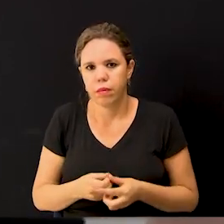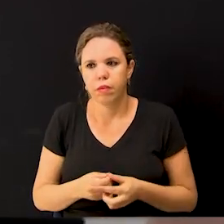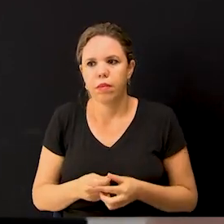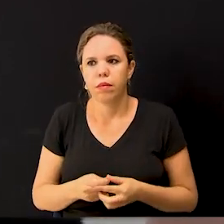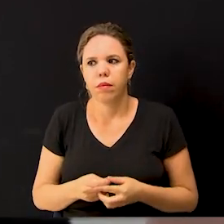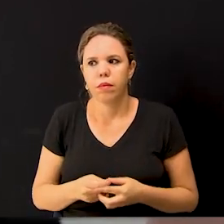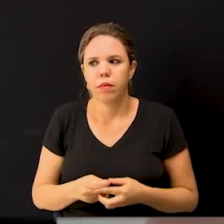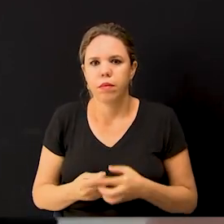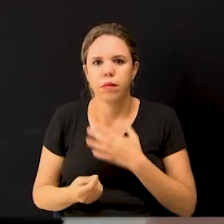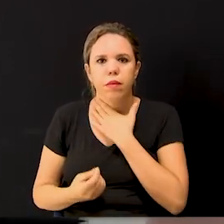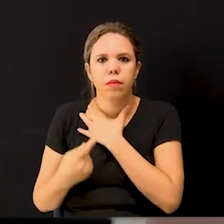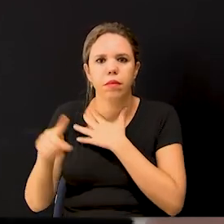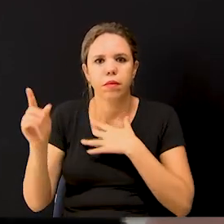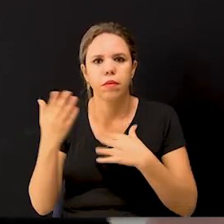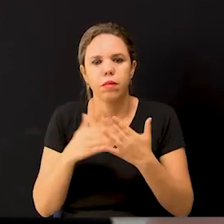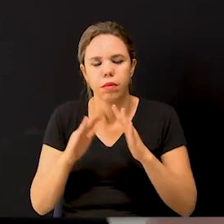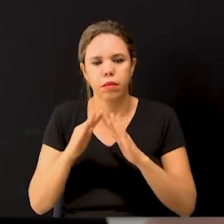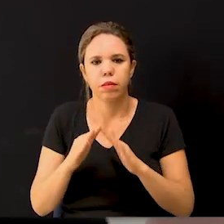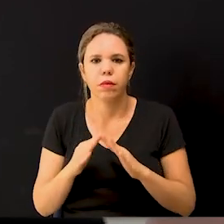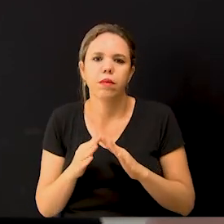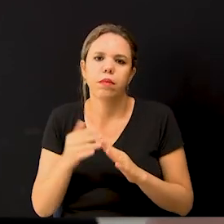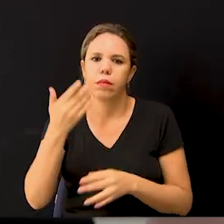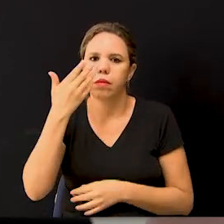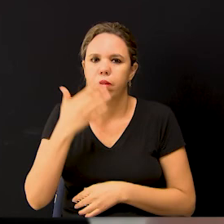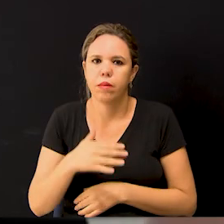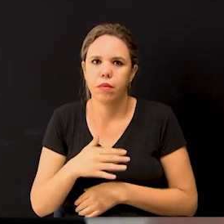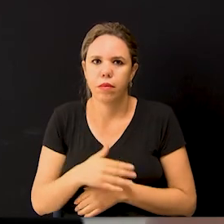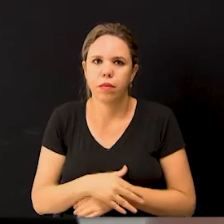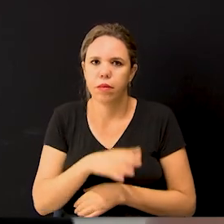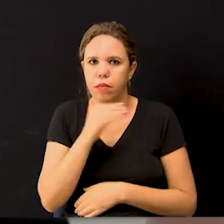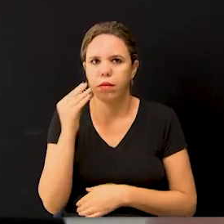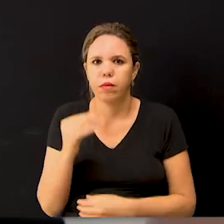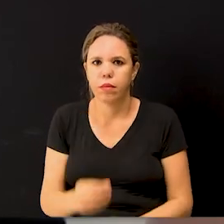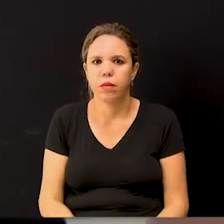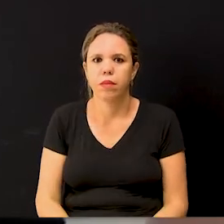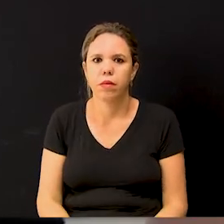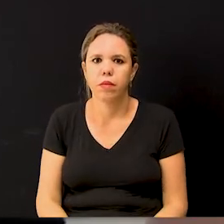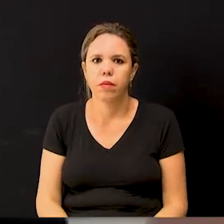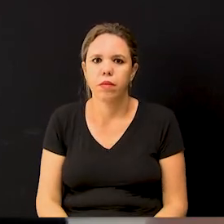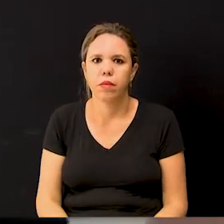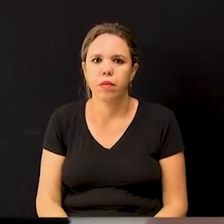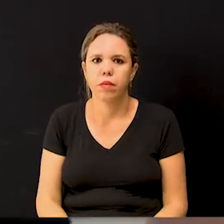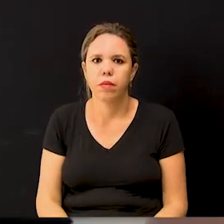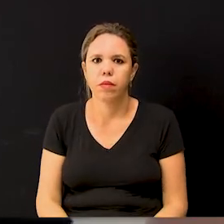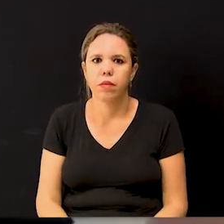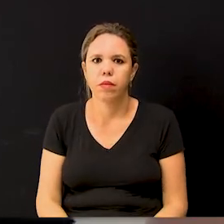né, que está indo para a escola, são as crianças e adolescentes.